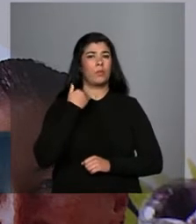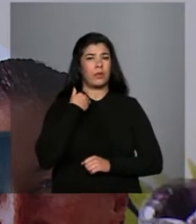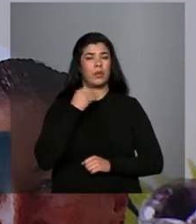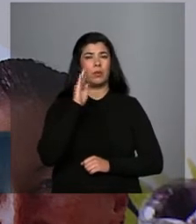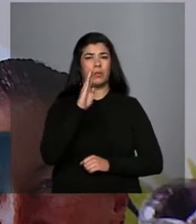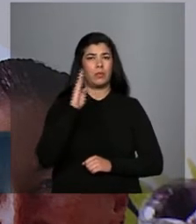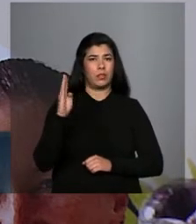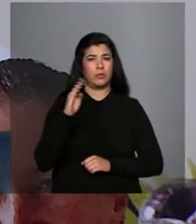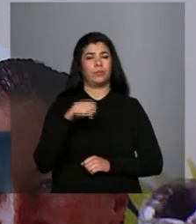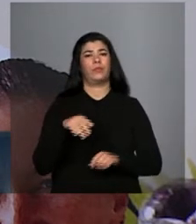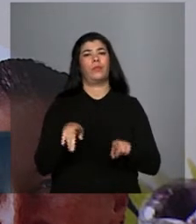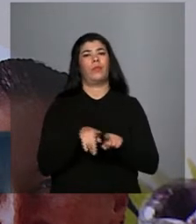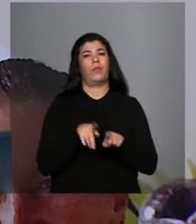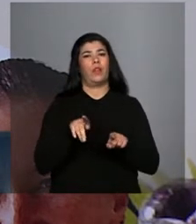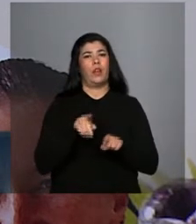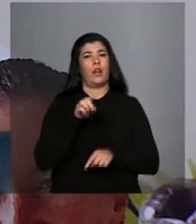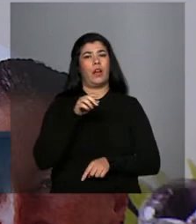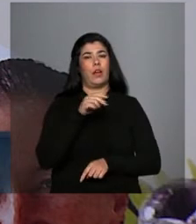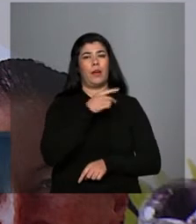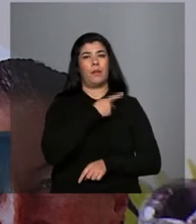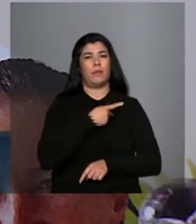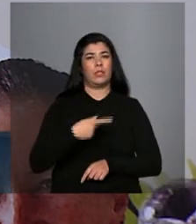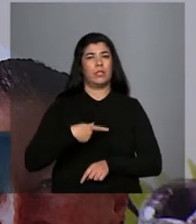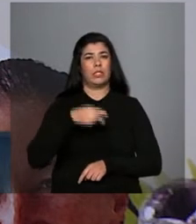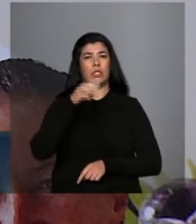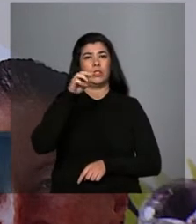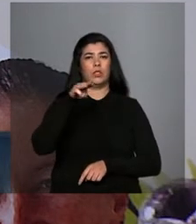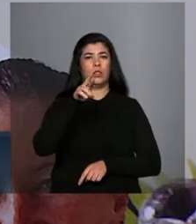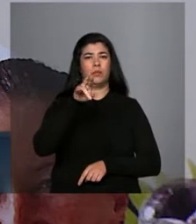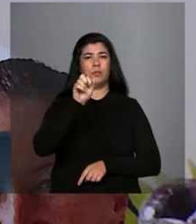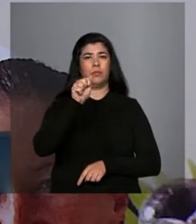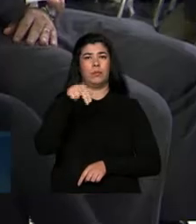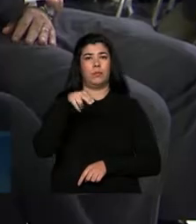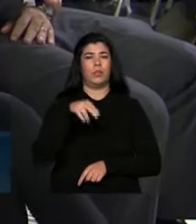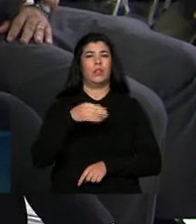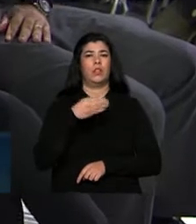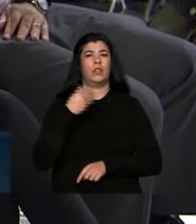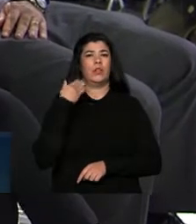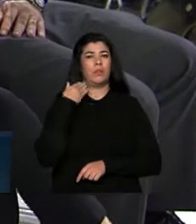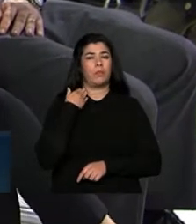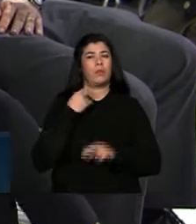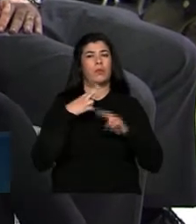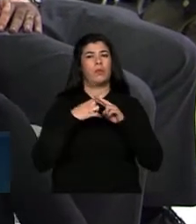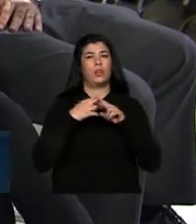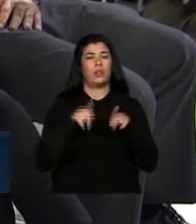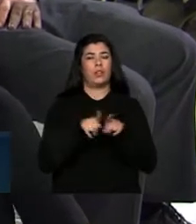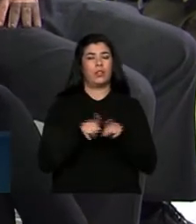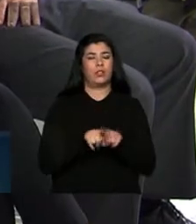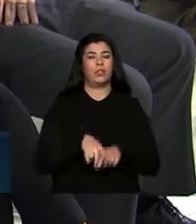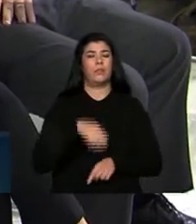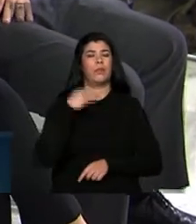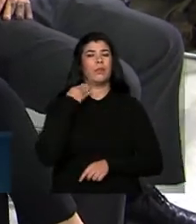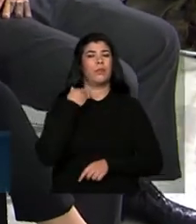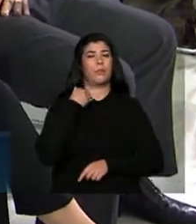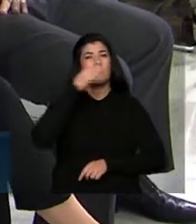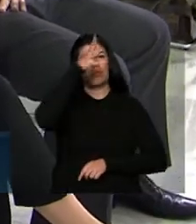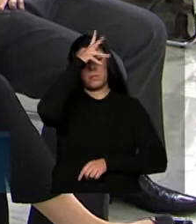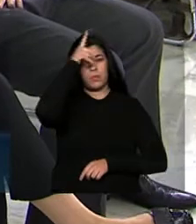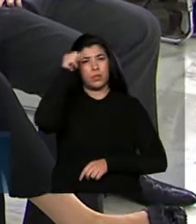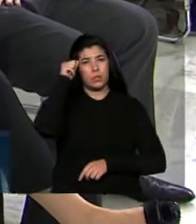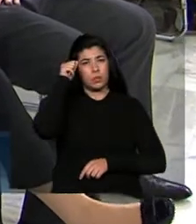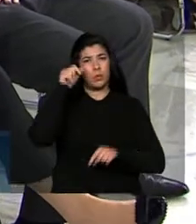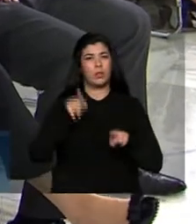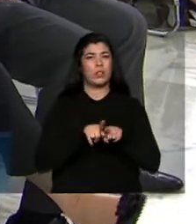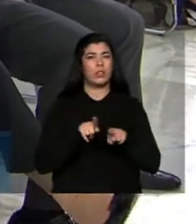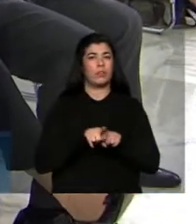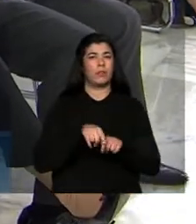Brasil, Miriam Belchior, da Caixa, Valmir Pedro Rossi, do Banco da Amazônia, e Marcos Costa